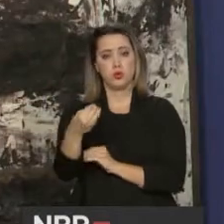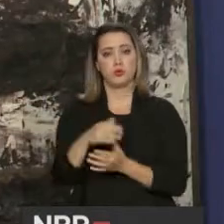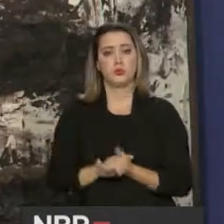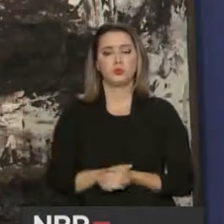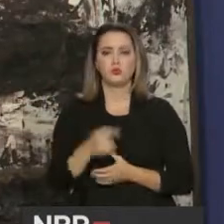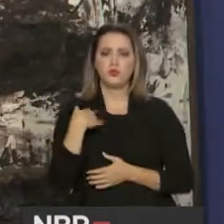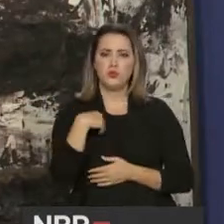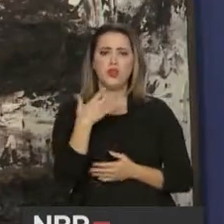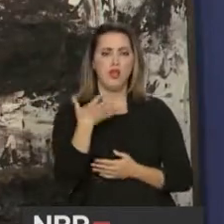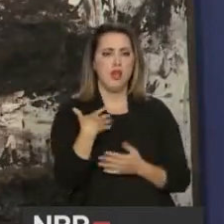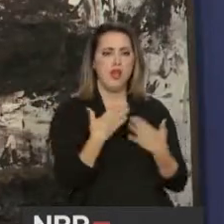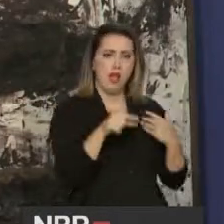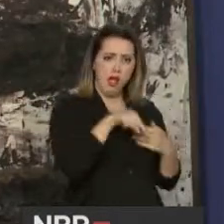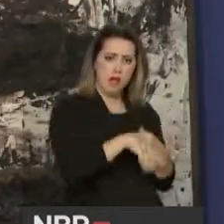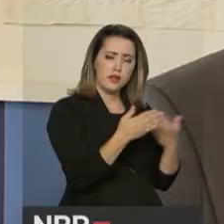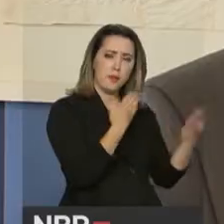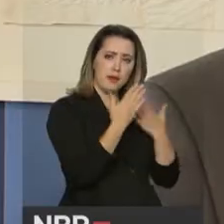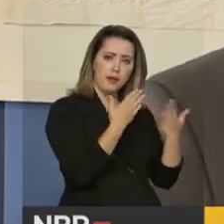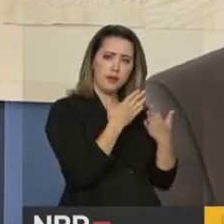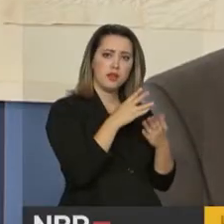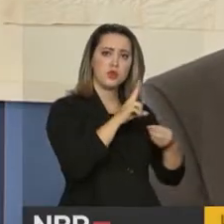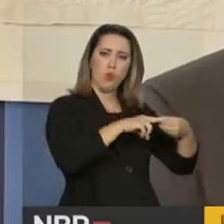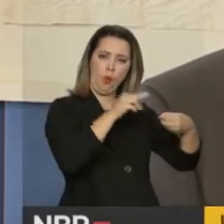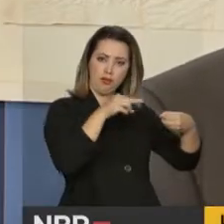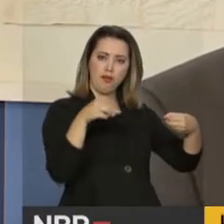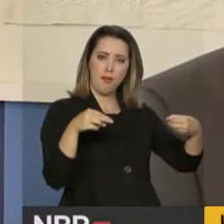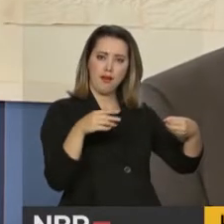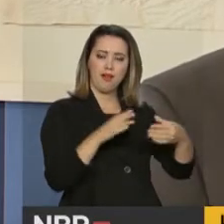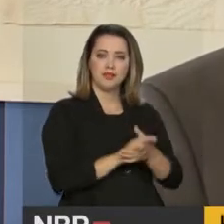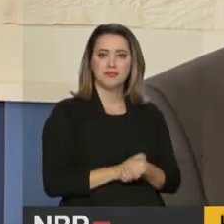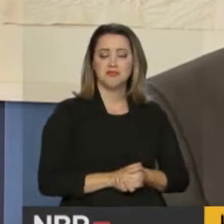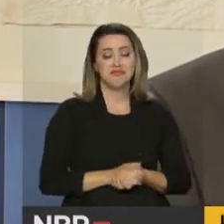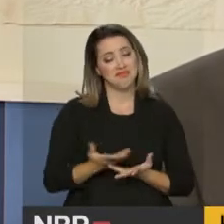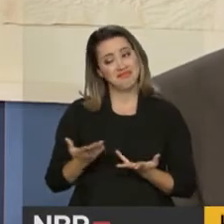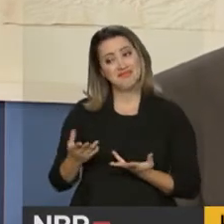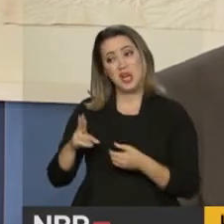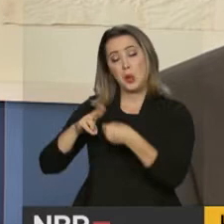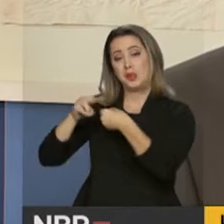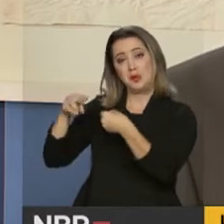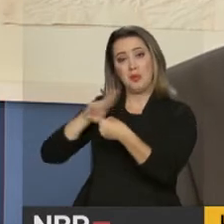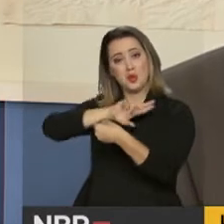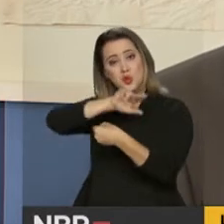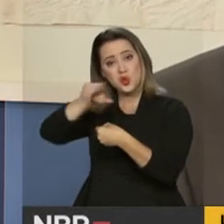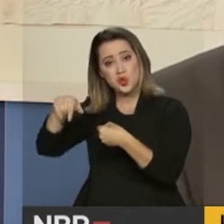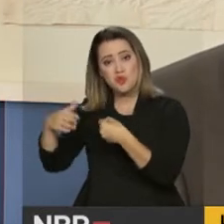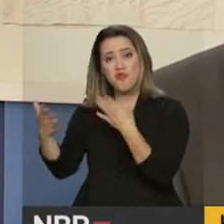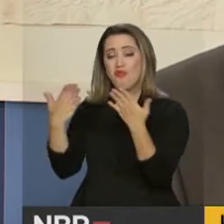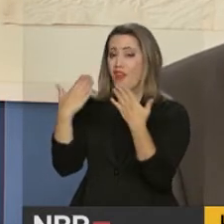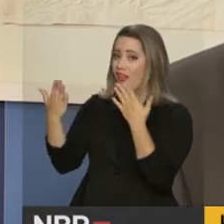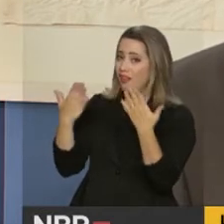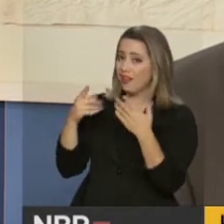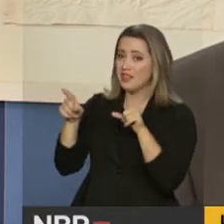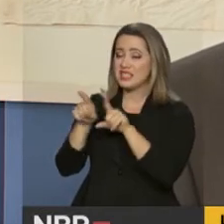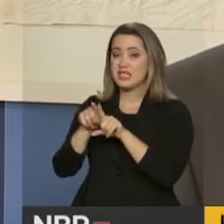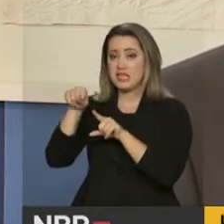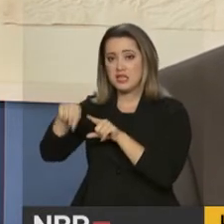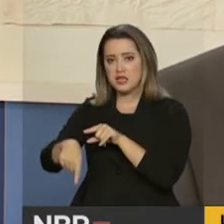Tem a cara do Niemeyer esse prédio, você diria? O Niemeyer tem muitas caras, né? Esse é um prédio mais